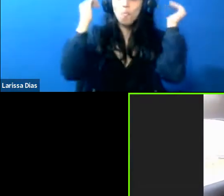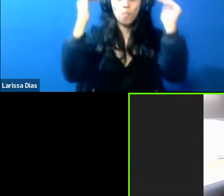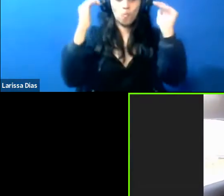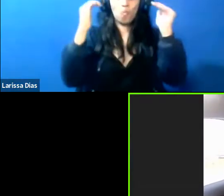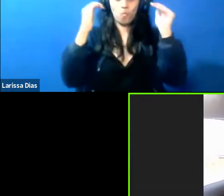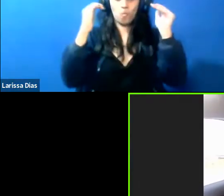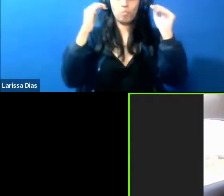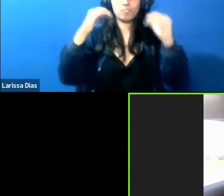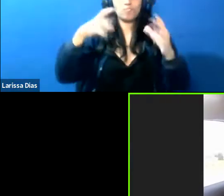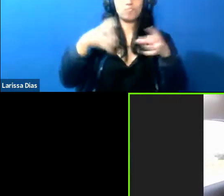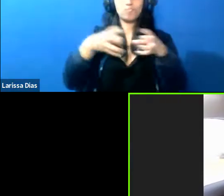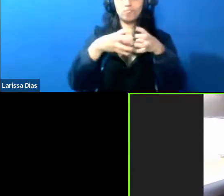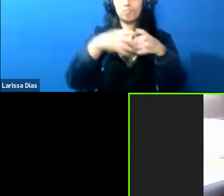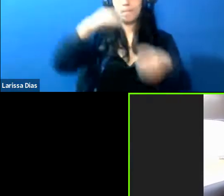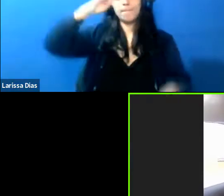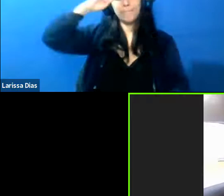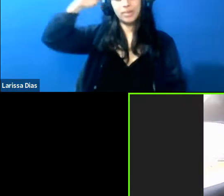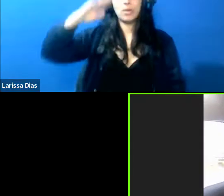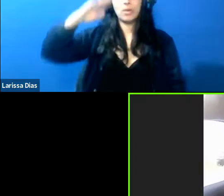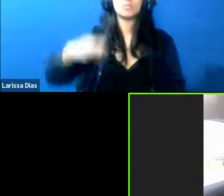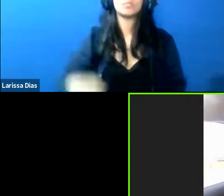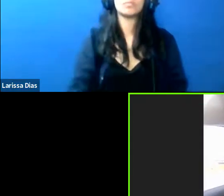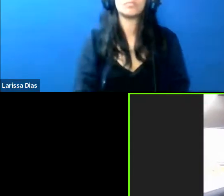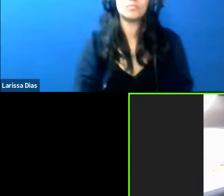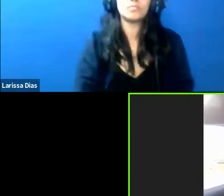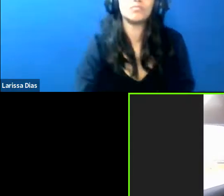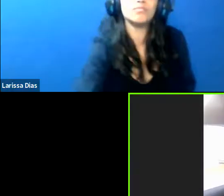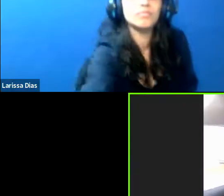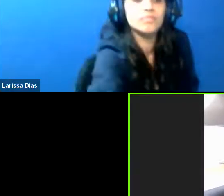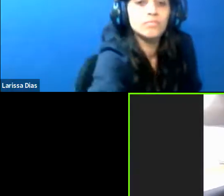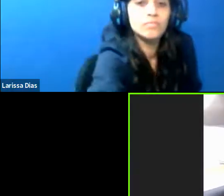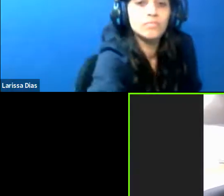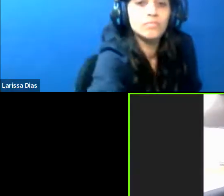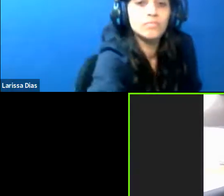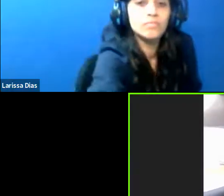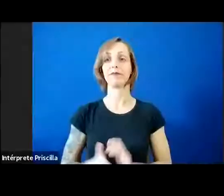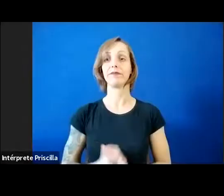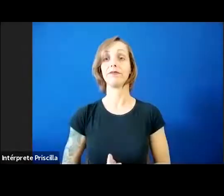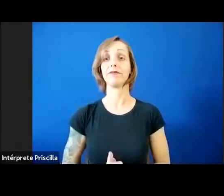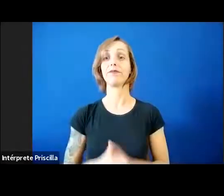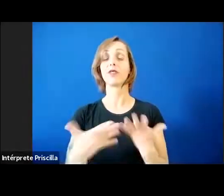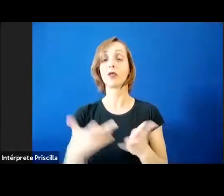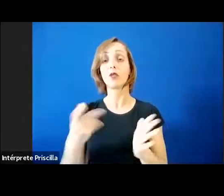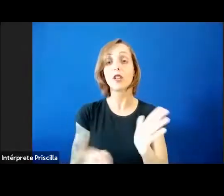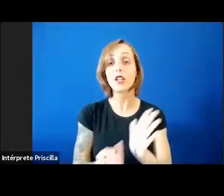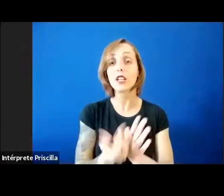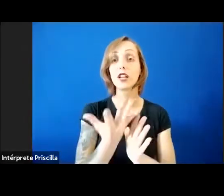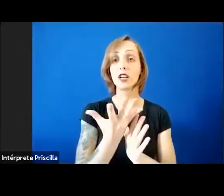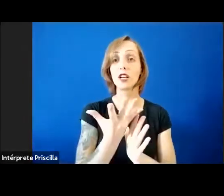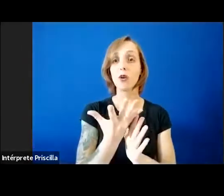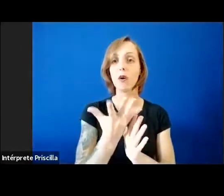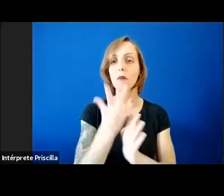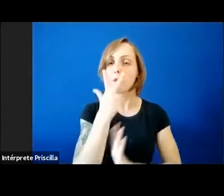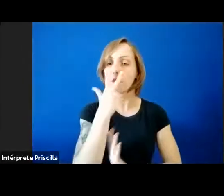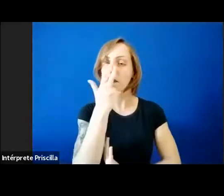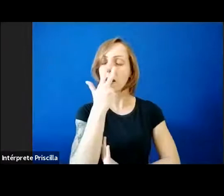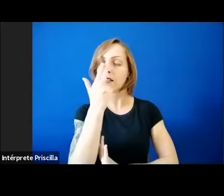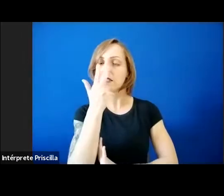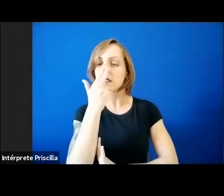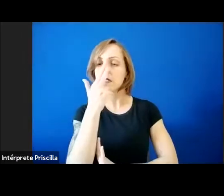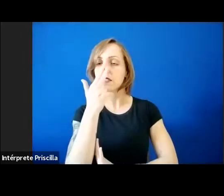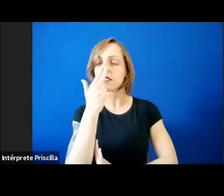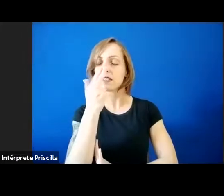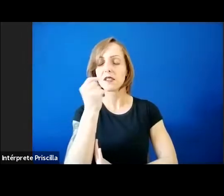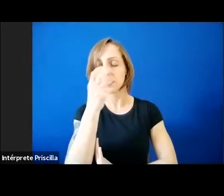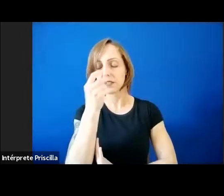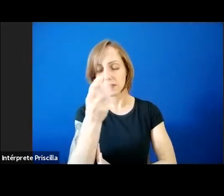reino. Mas, quando Nhanderu criou ela, ele criou como se fosse um manto para o corpo dessa mãe terra, né?